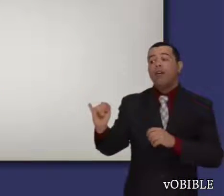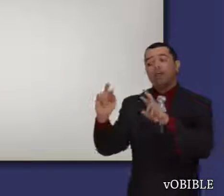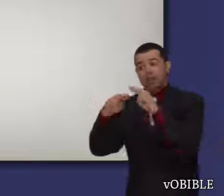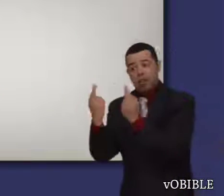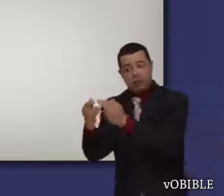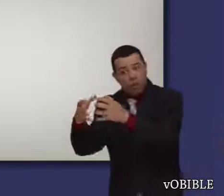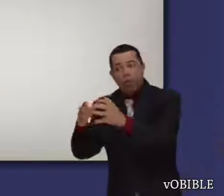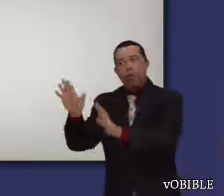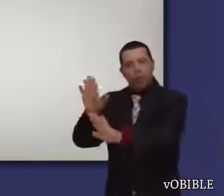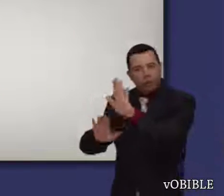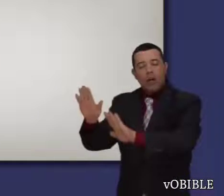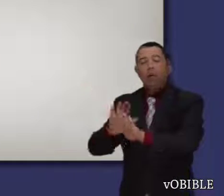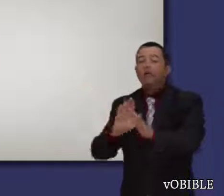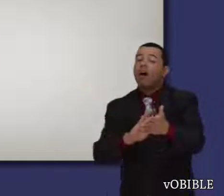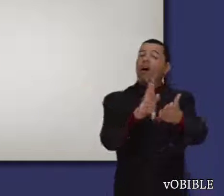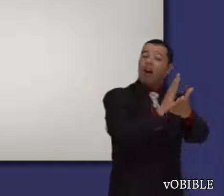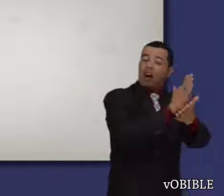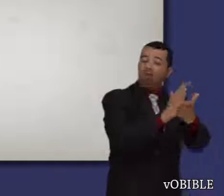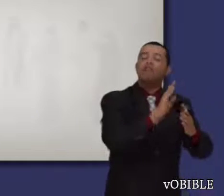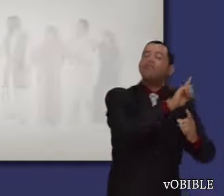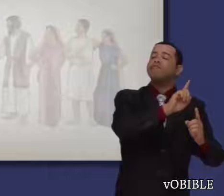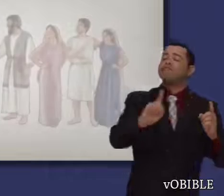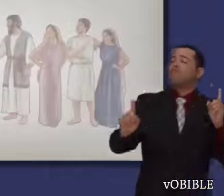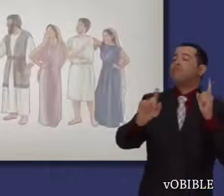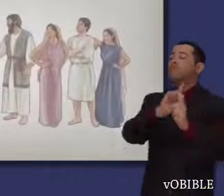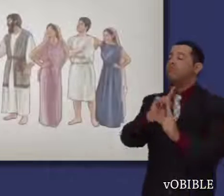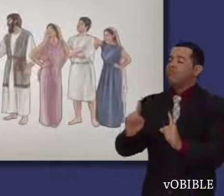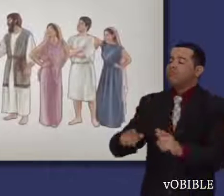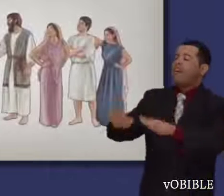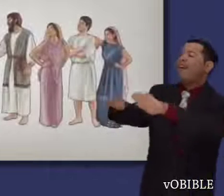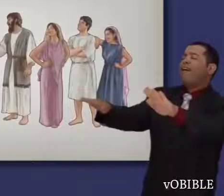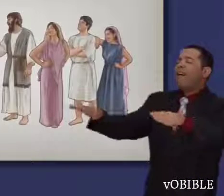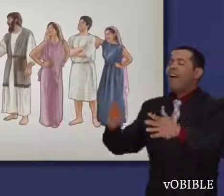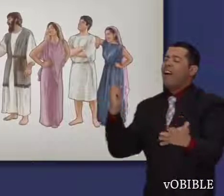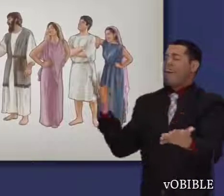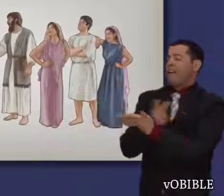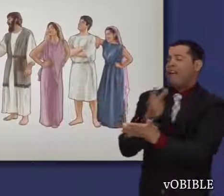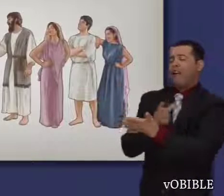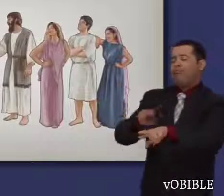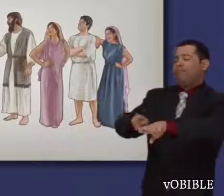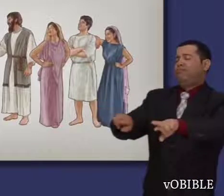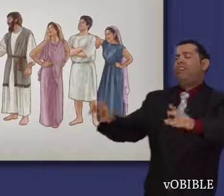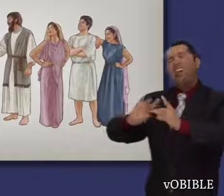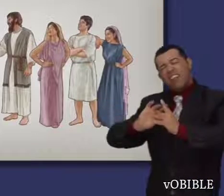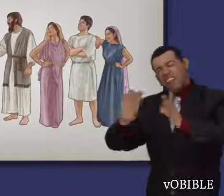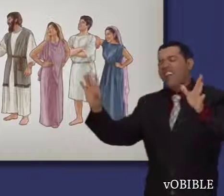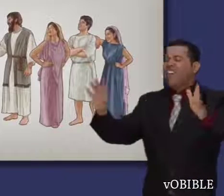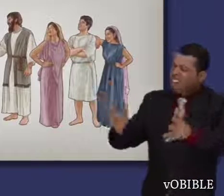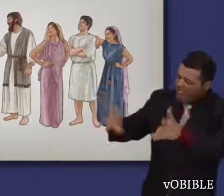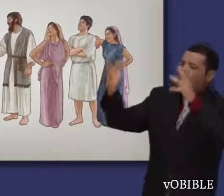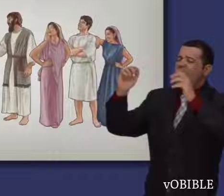Algo perigoso estava acontecendo naquela época. Homens imorais que agiam como animais se infiltraram na